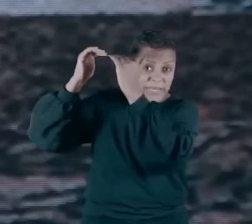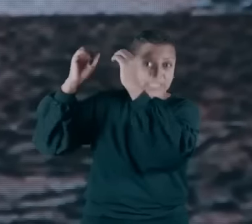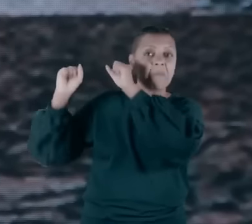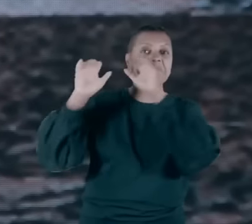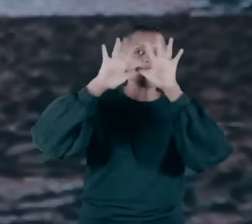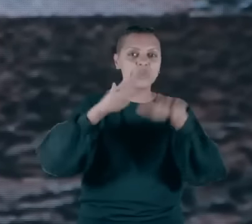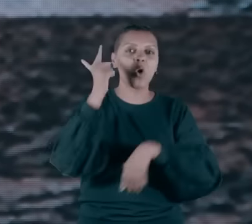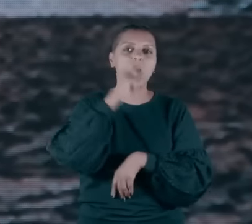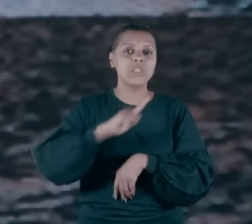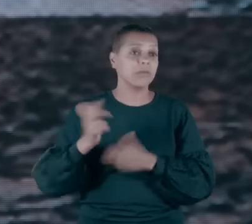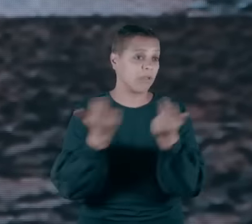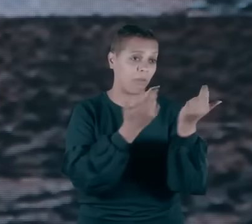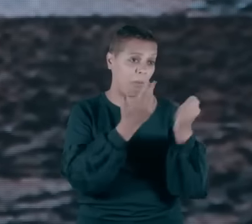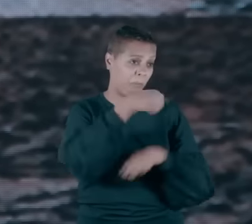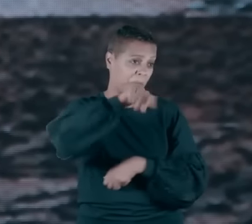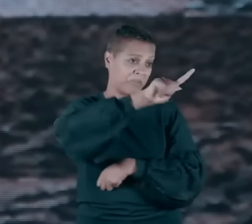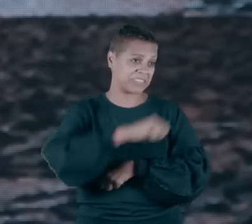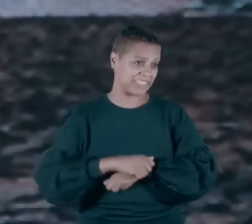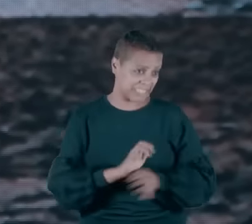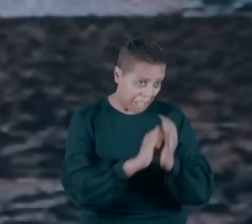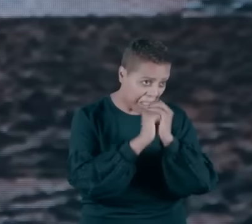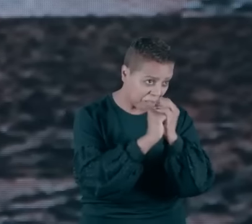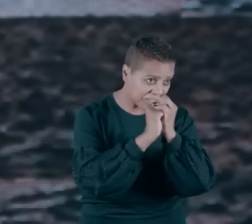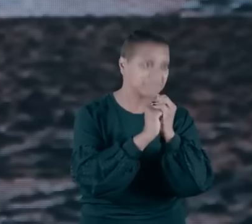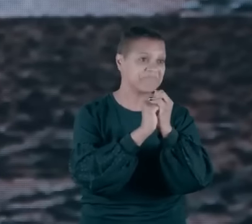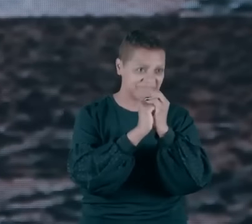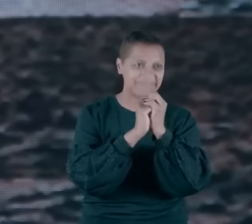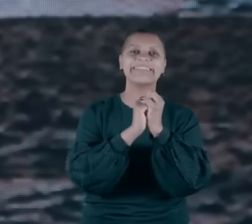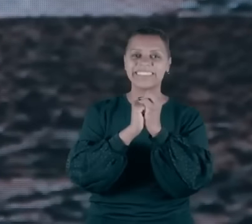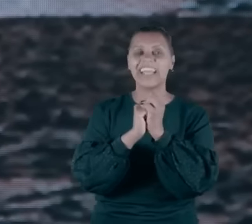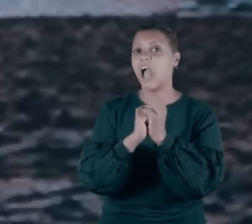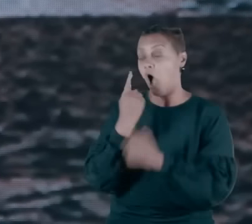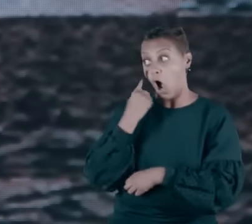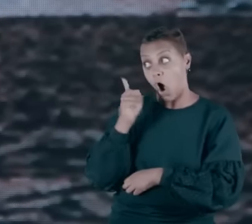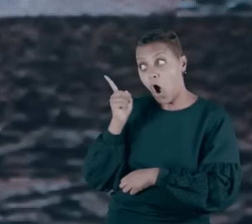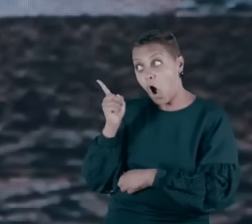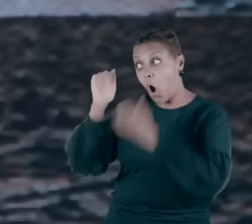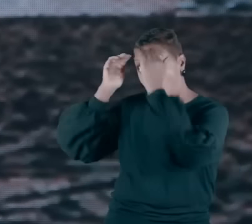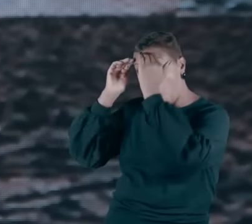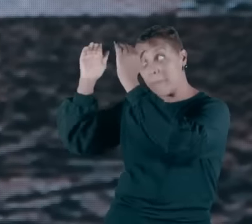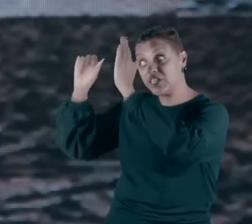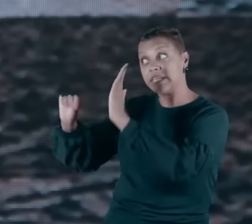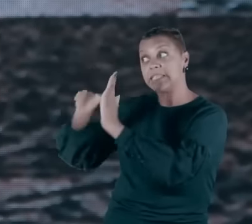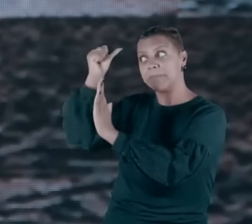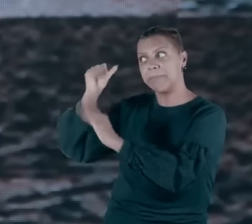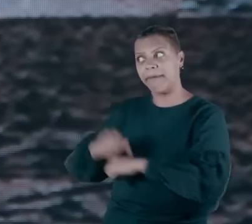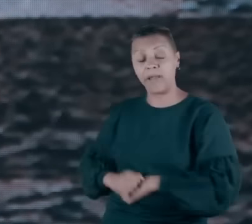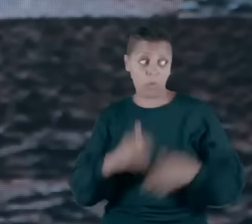você também Amém glória a Deus Olhe paraa pessoa do teu lado diga assim obediência vem primeiro